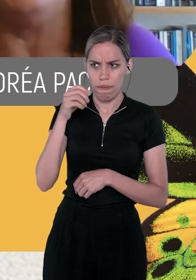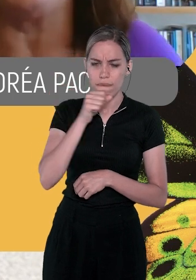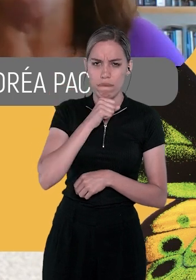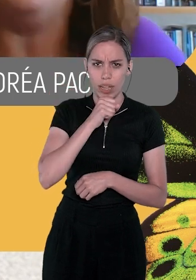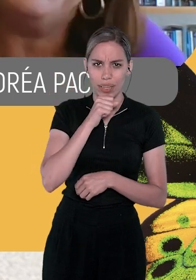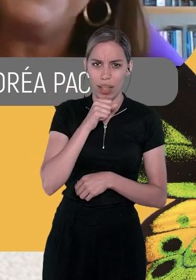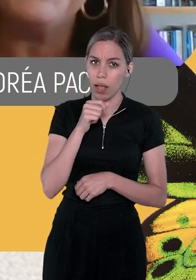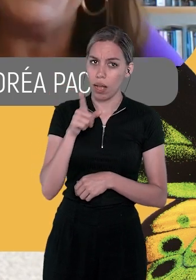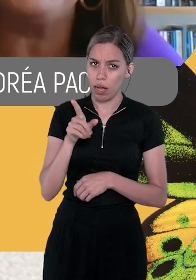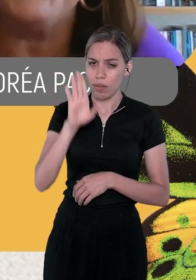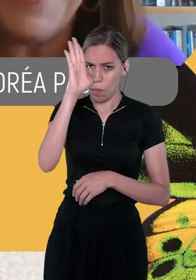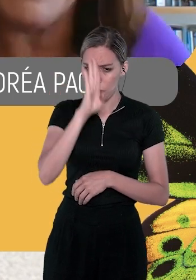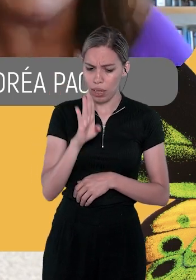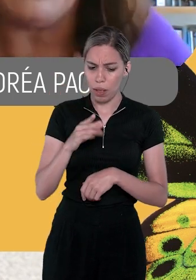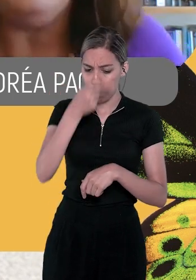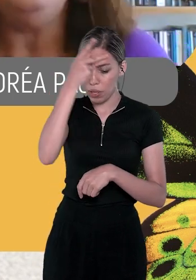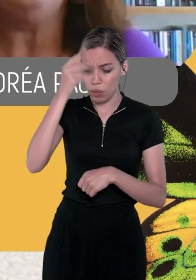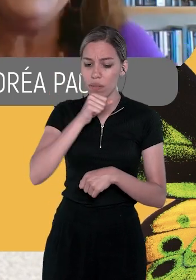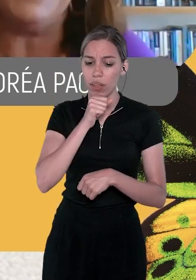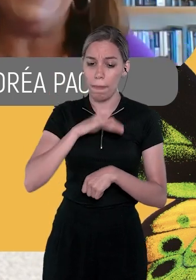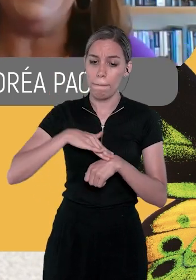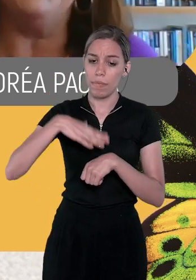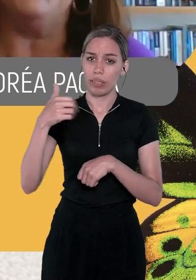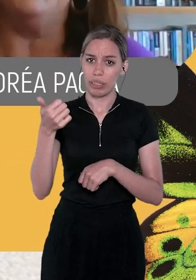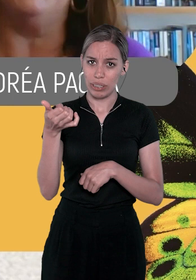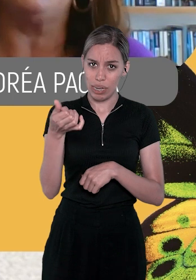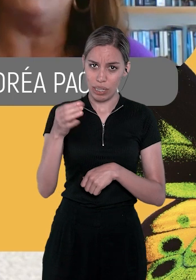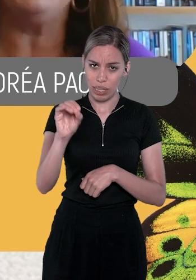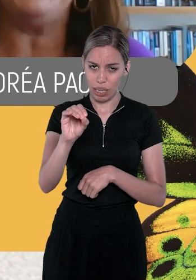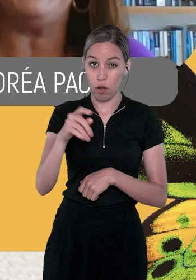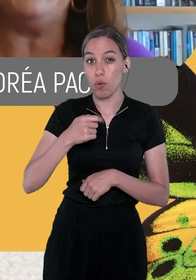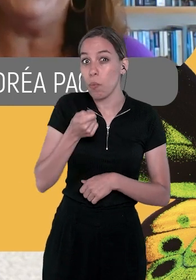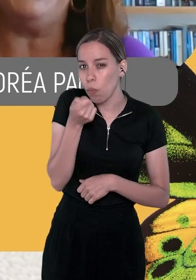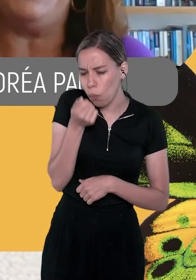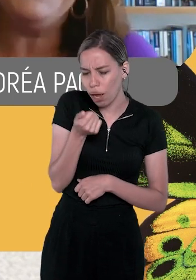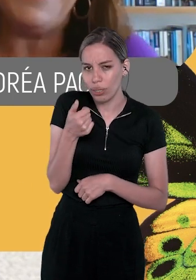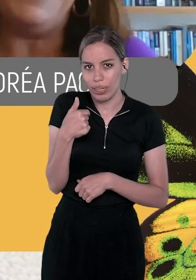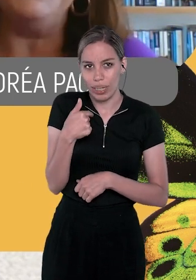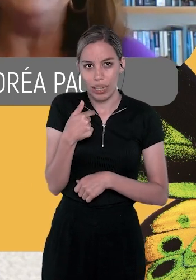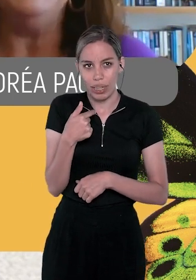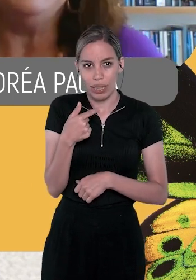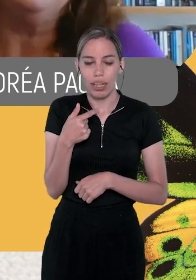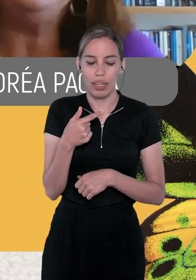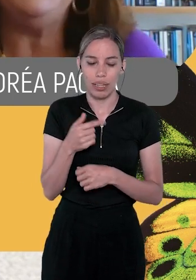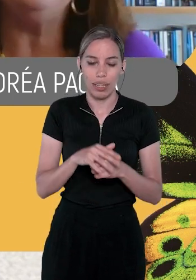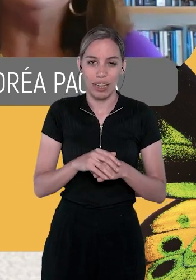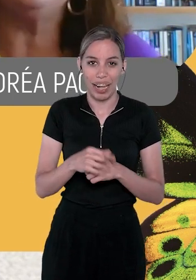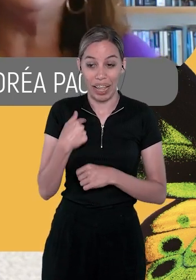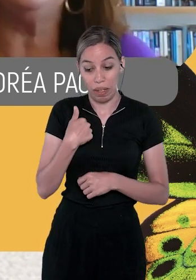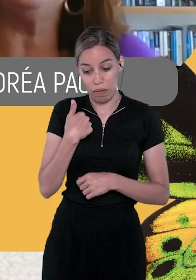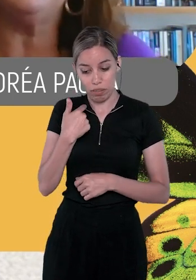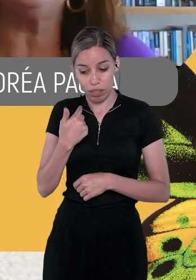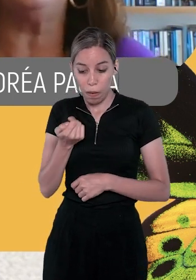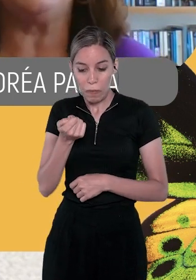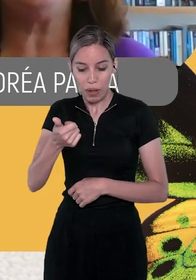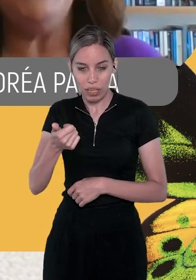Sem querer chamar, eu ainda não tenho, estou quase lá, mas o corte é etário. Então, quem tem mais de 60